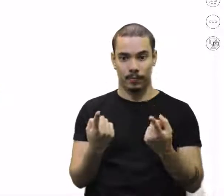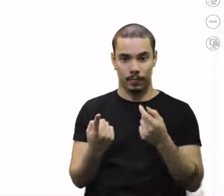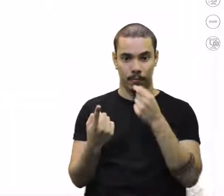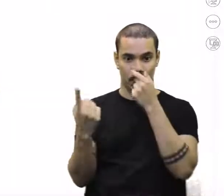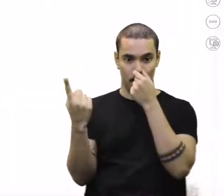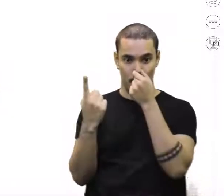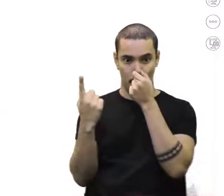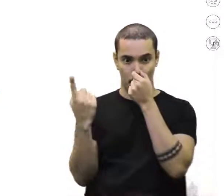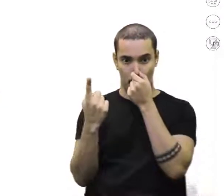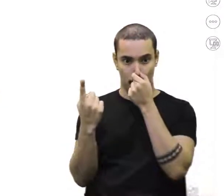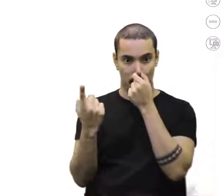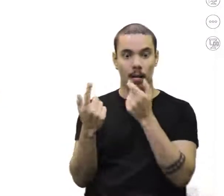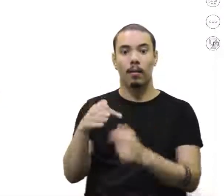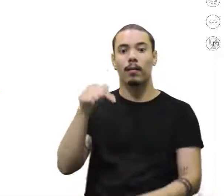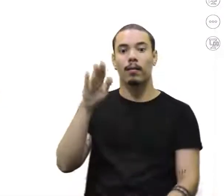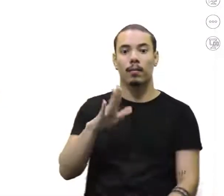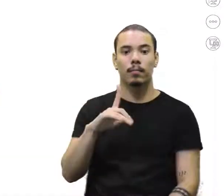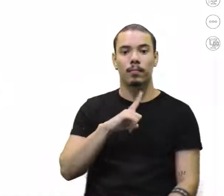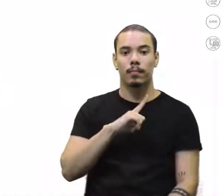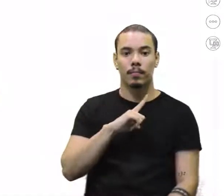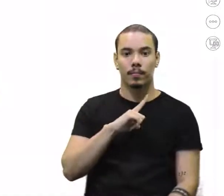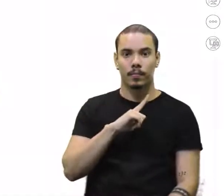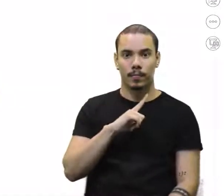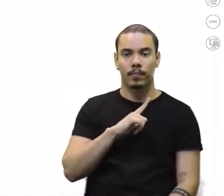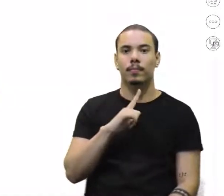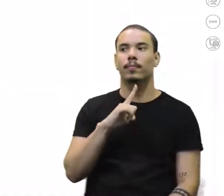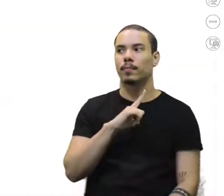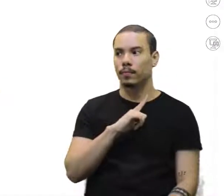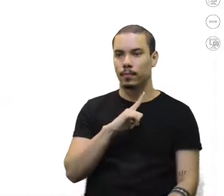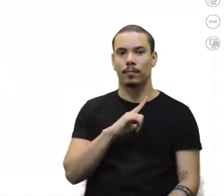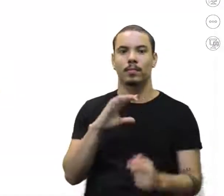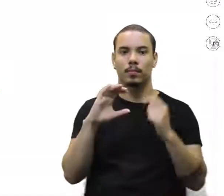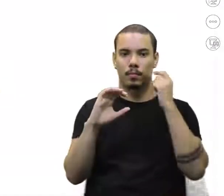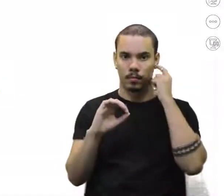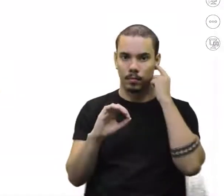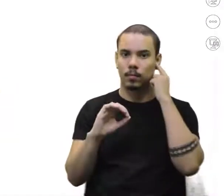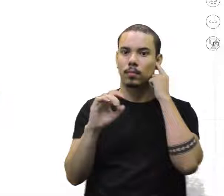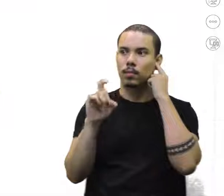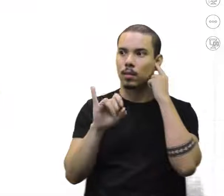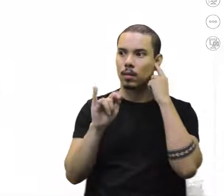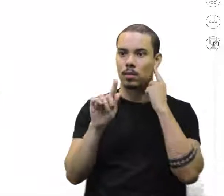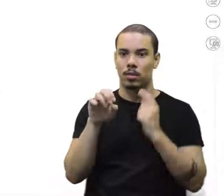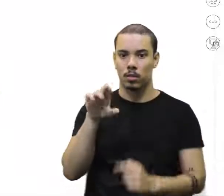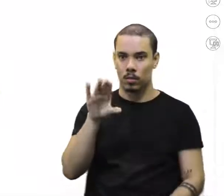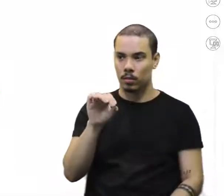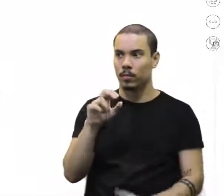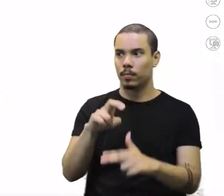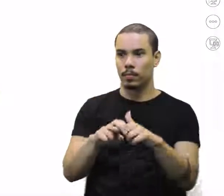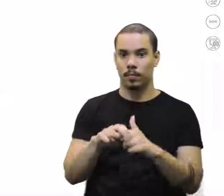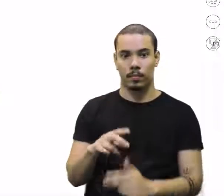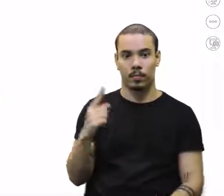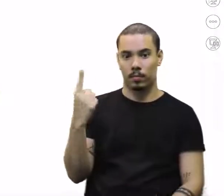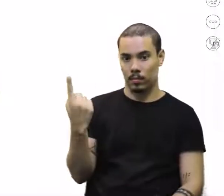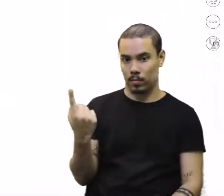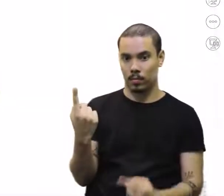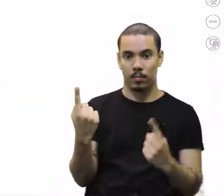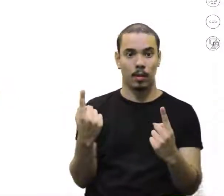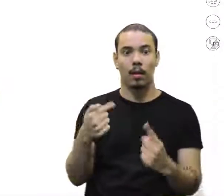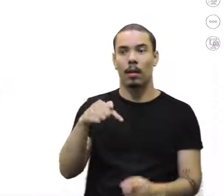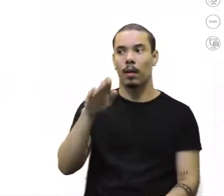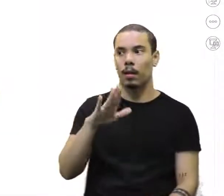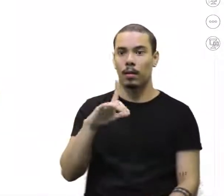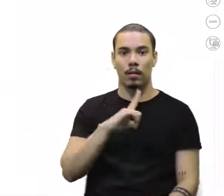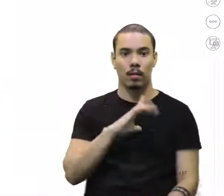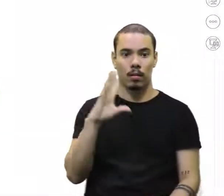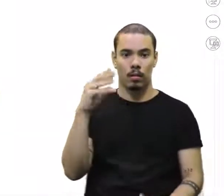carbono e esse daqui, quem nós temos? O oxigênio. Entre esse carbono e esse aqui, quem que nós